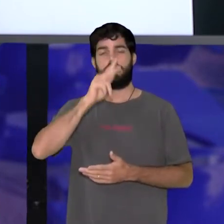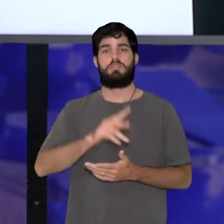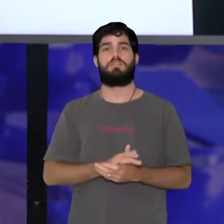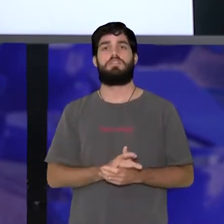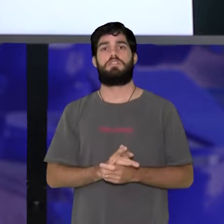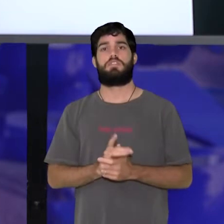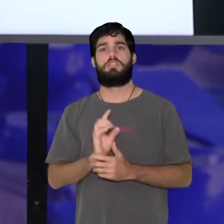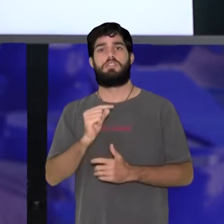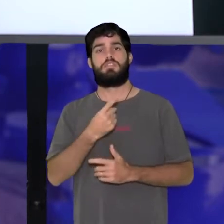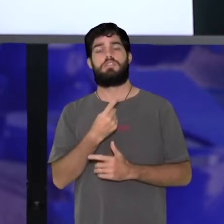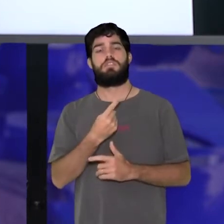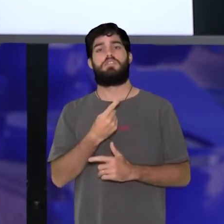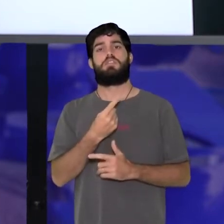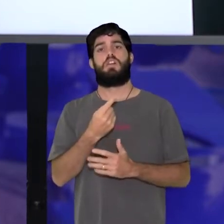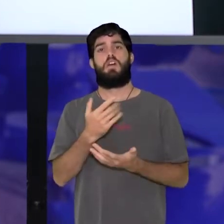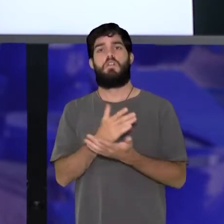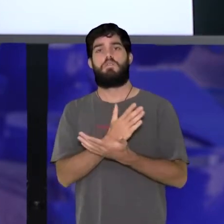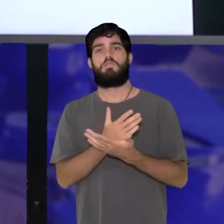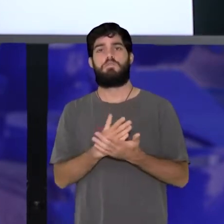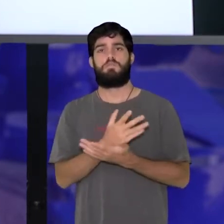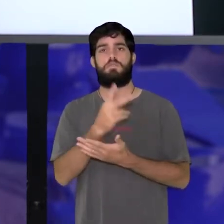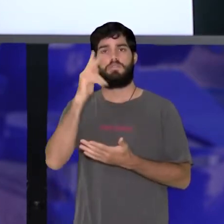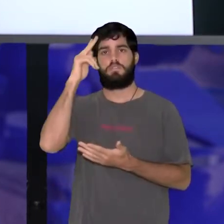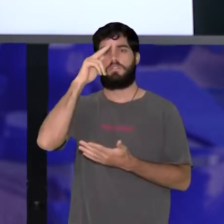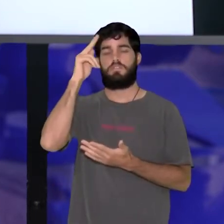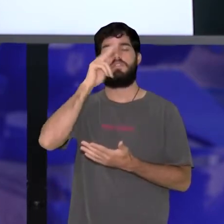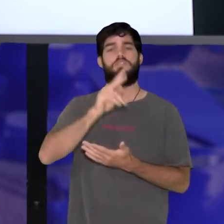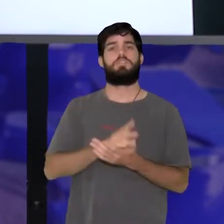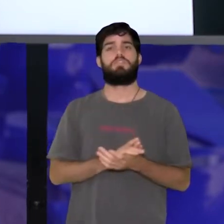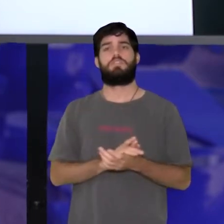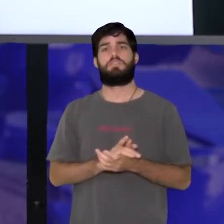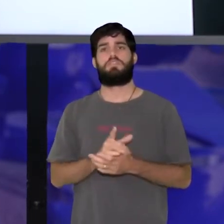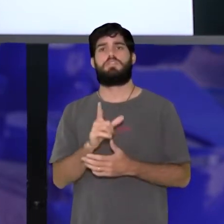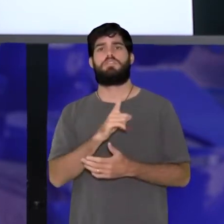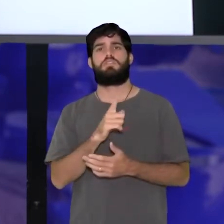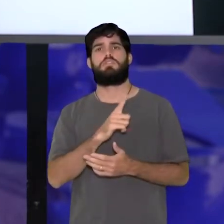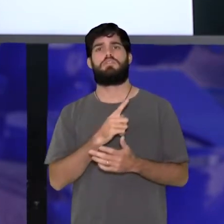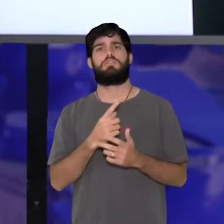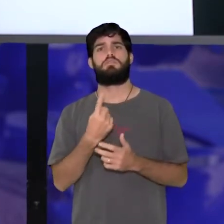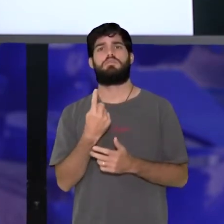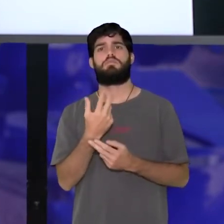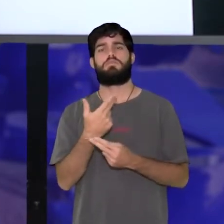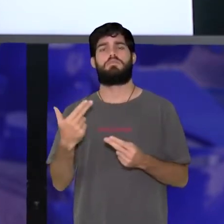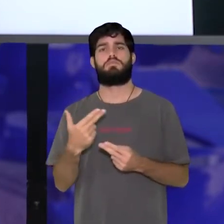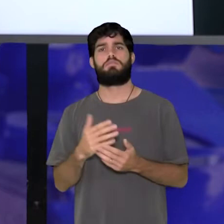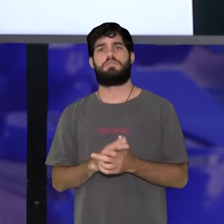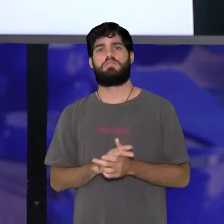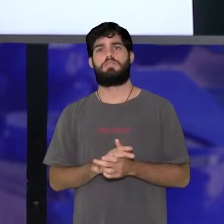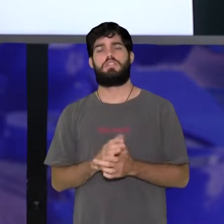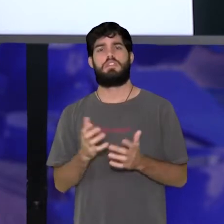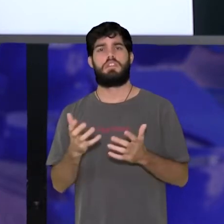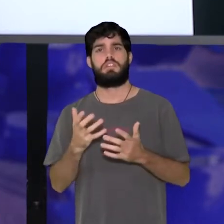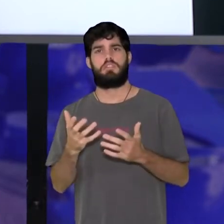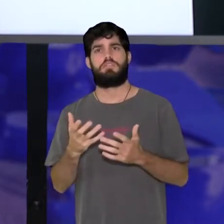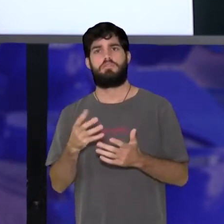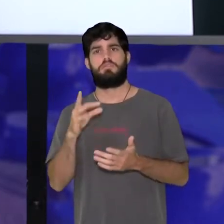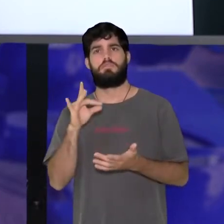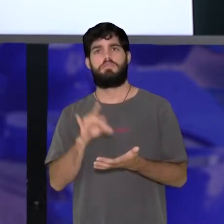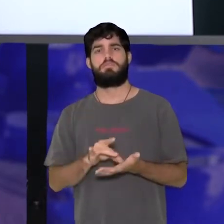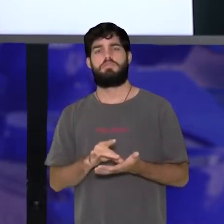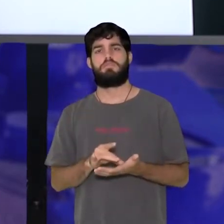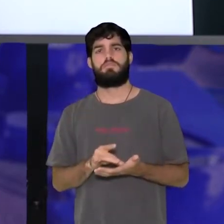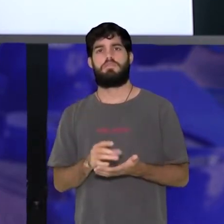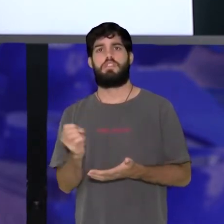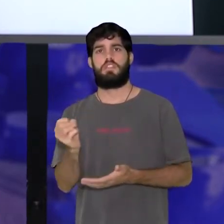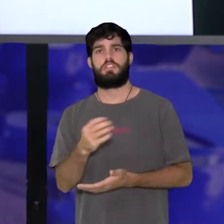se depara com alguns historiadores, surge uma questão. Será que de fato eles queriam mesmo que houvesse uma